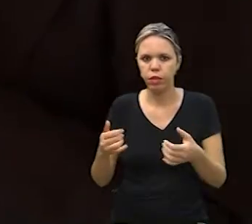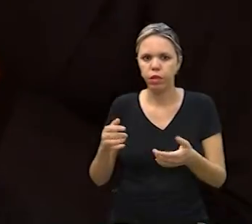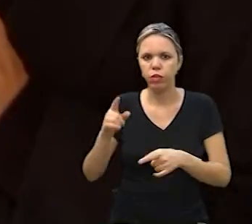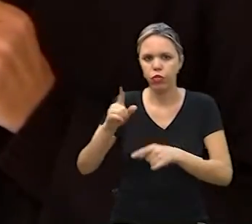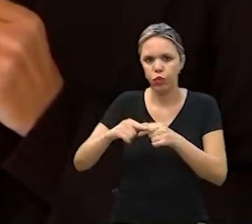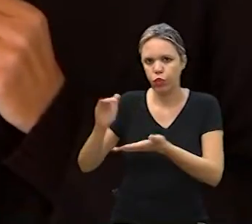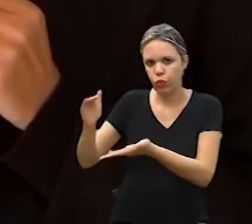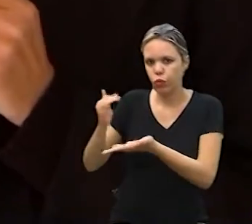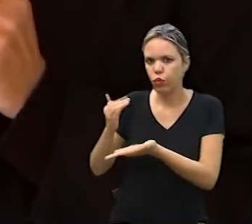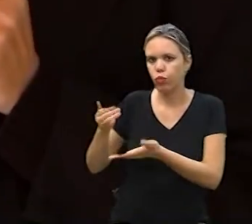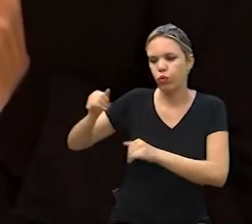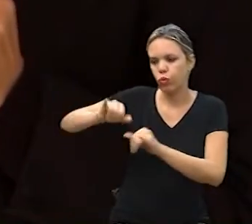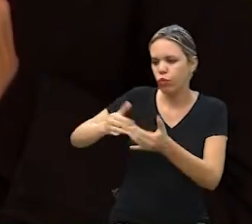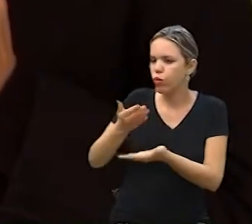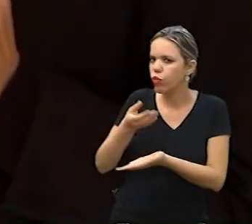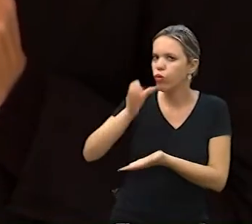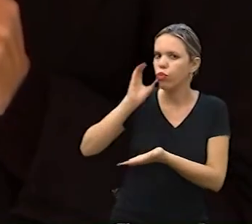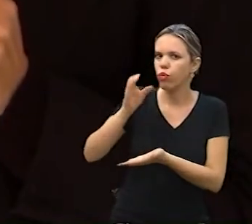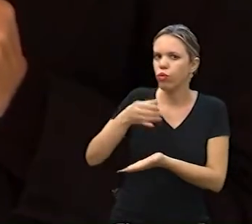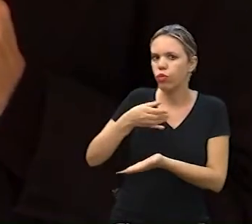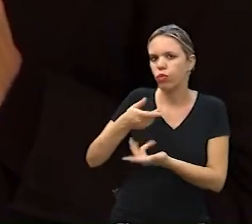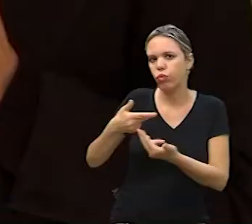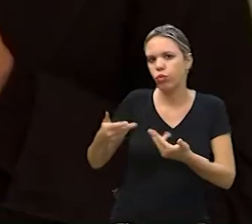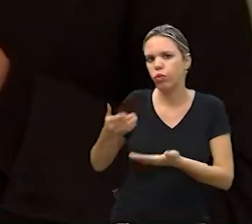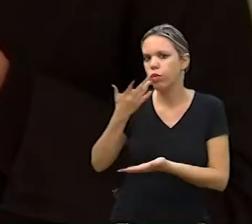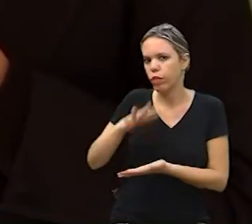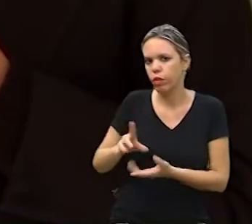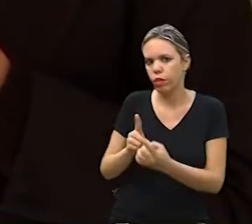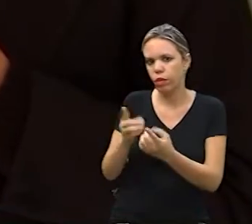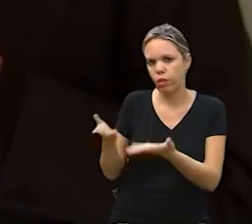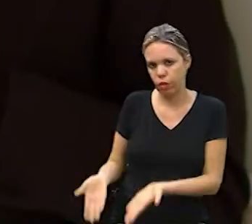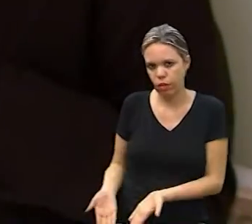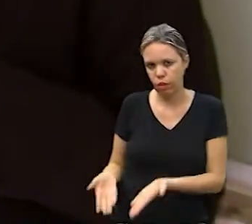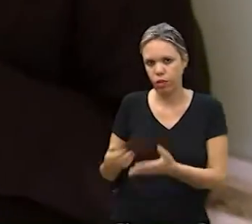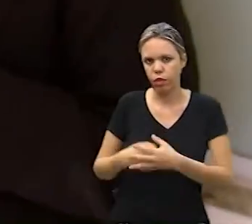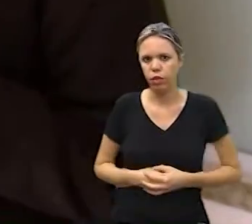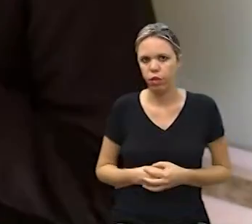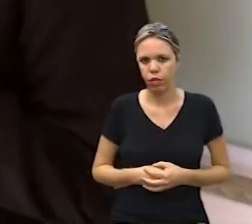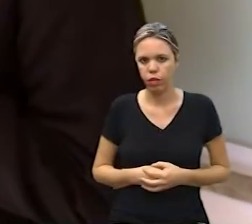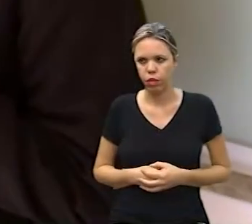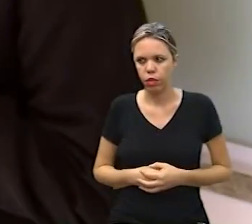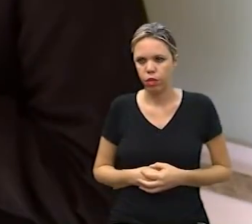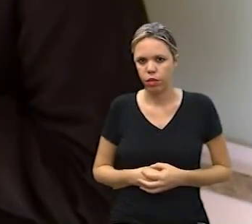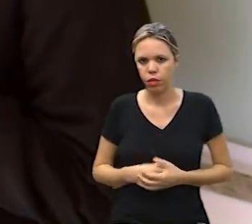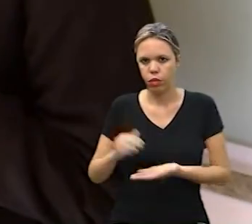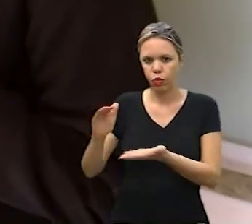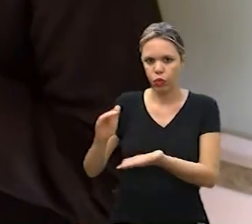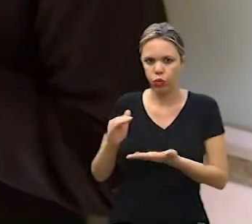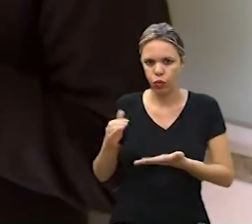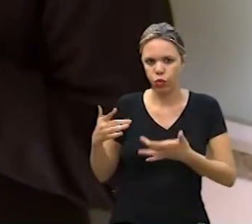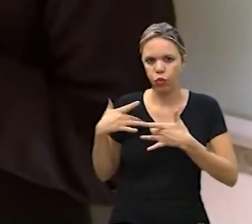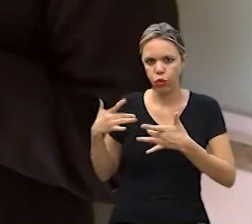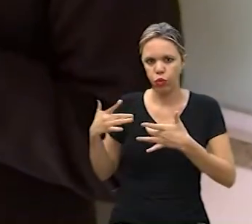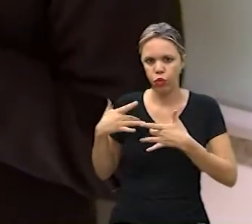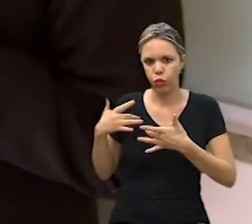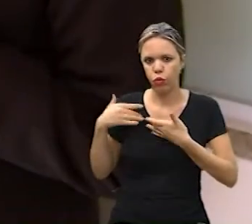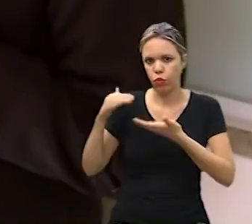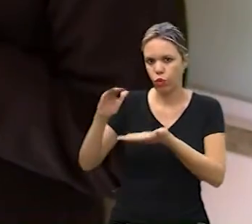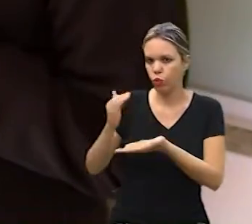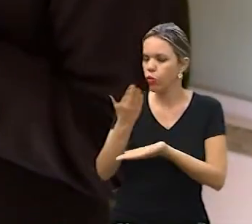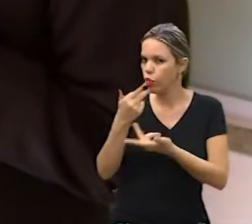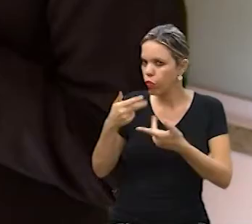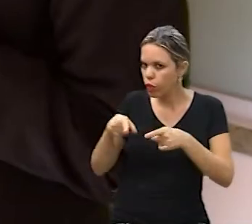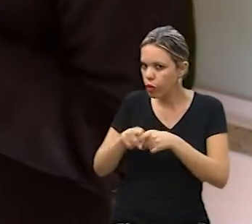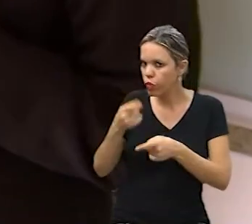dos suplementos. Então, a gente tem criança que é atendido aqui na entidade e a gente recebe a doação dos